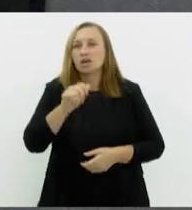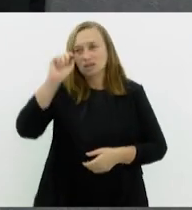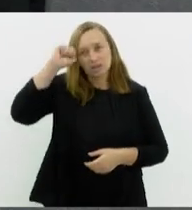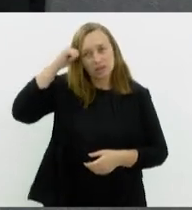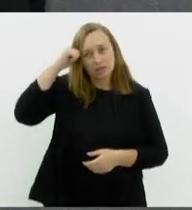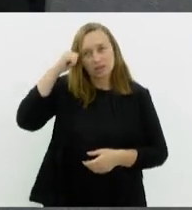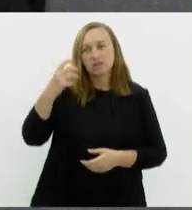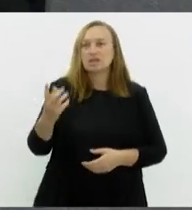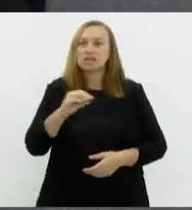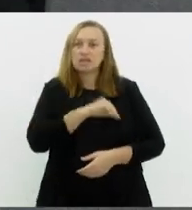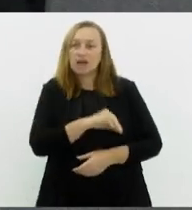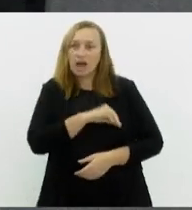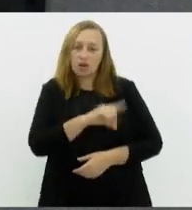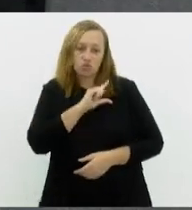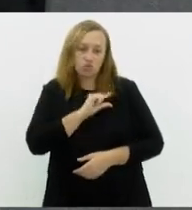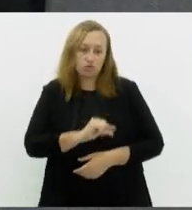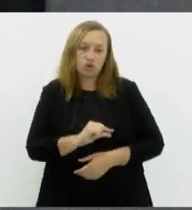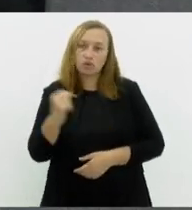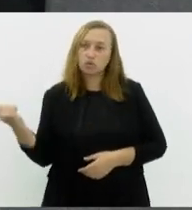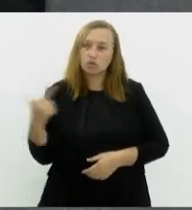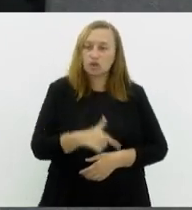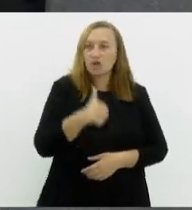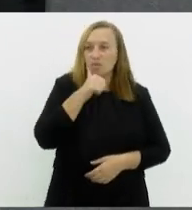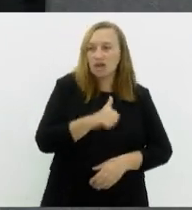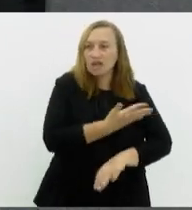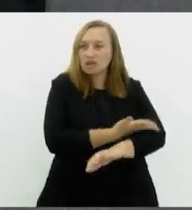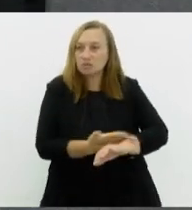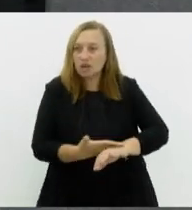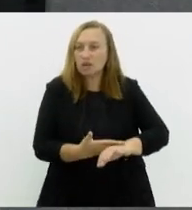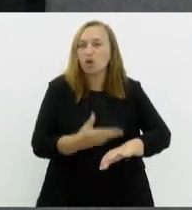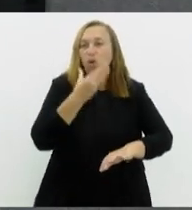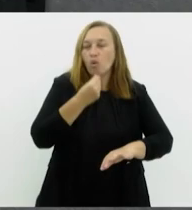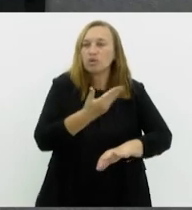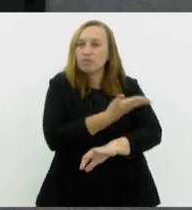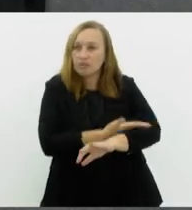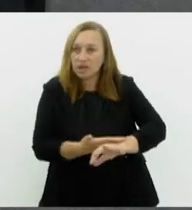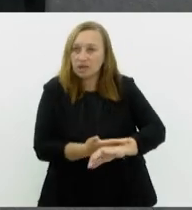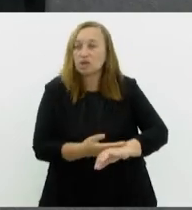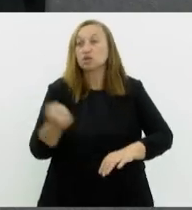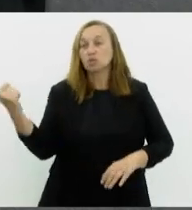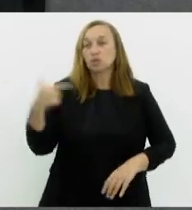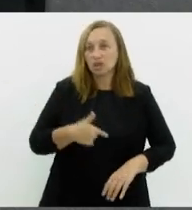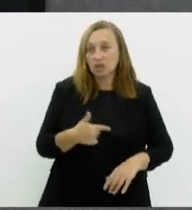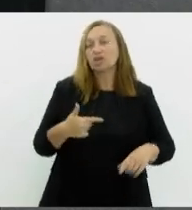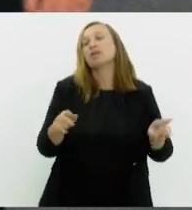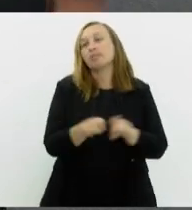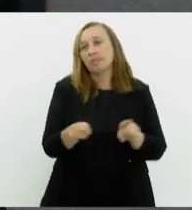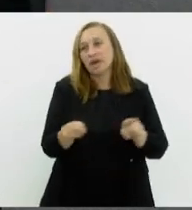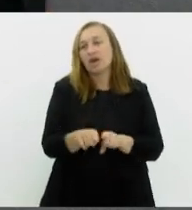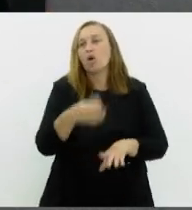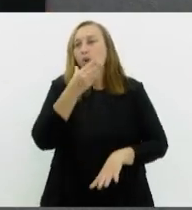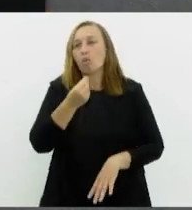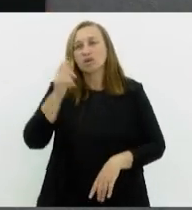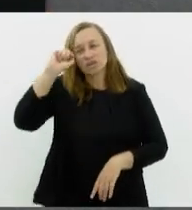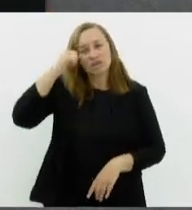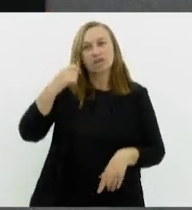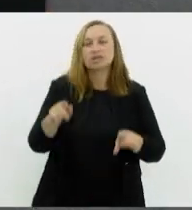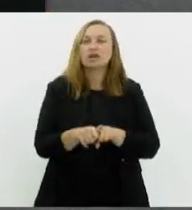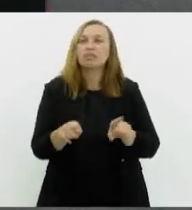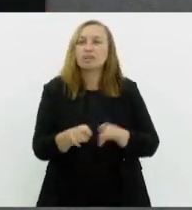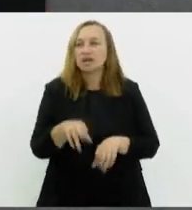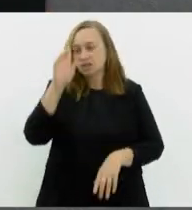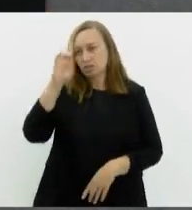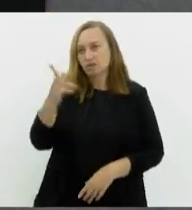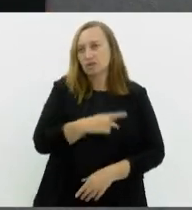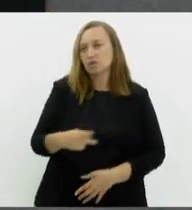recebem menos do que os homens brancos, do que as mulheres brancas e do que os homens negros. E são elas, muitas vezes, senhor presidente,